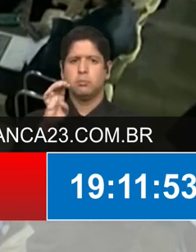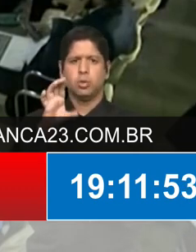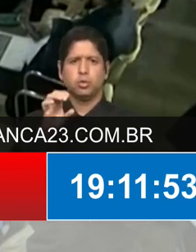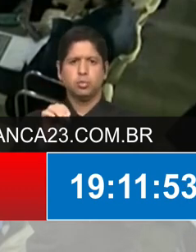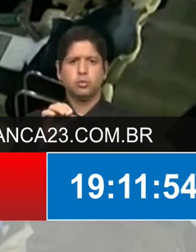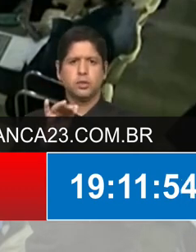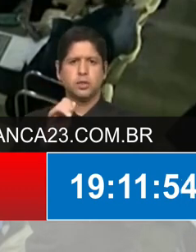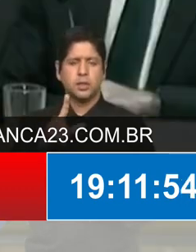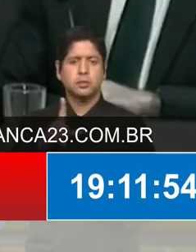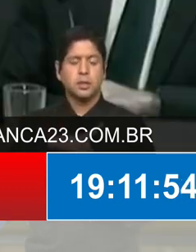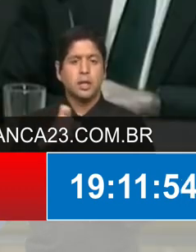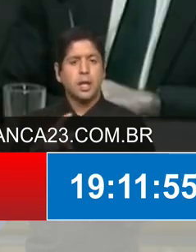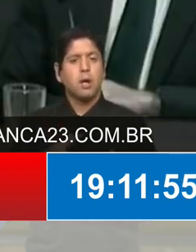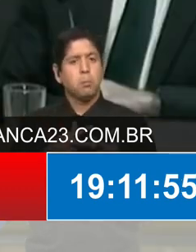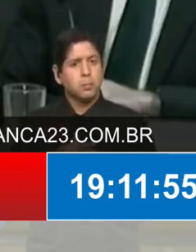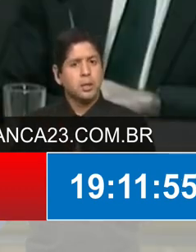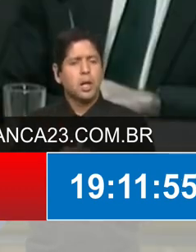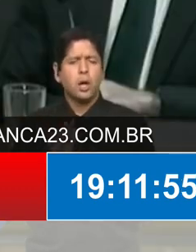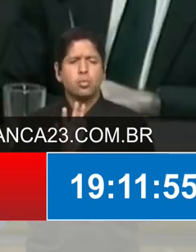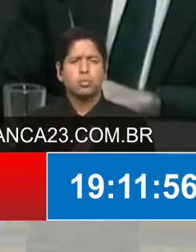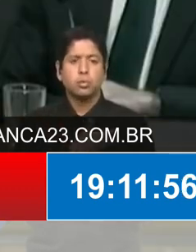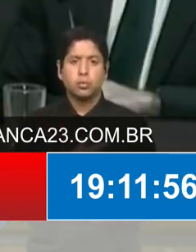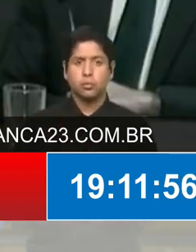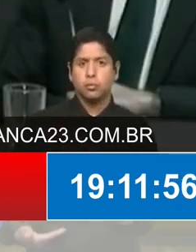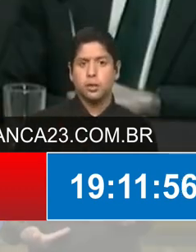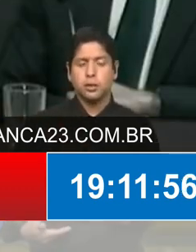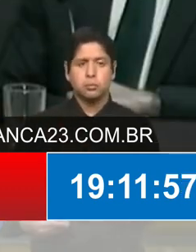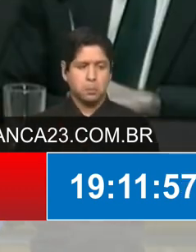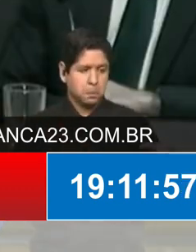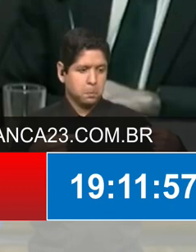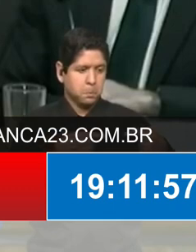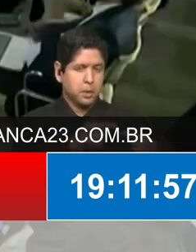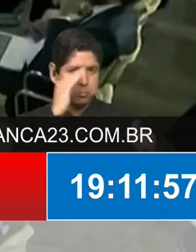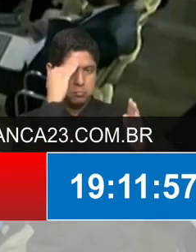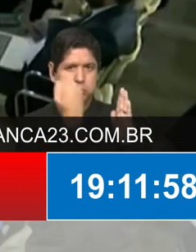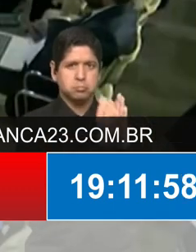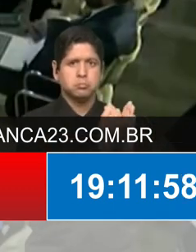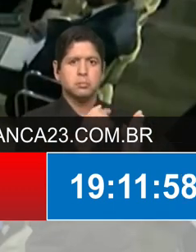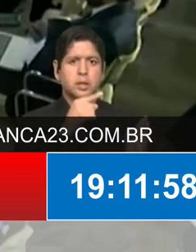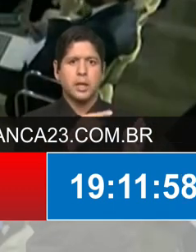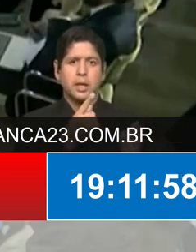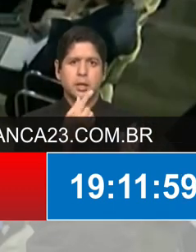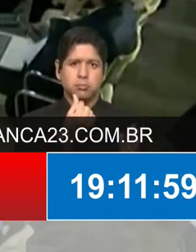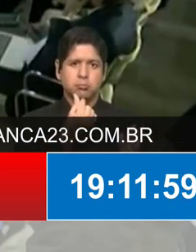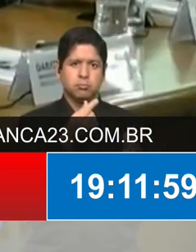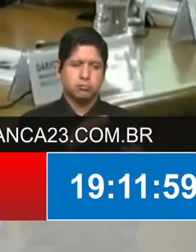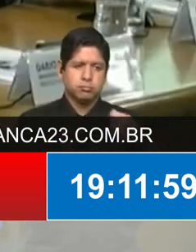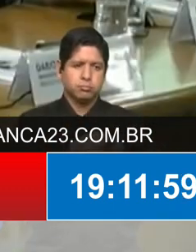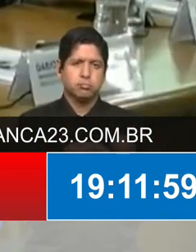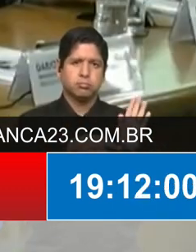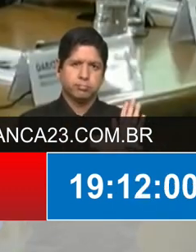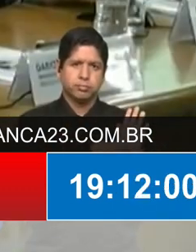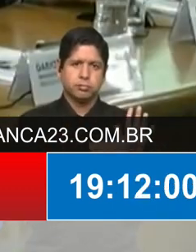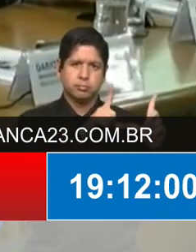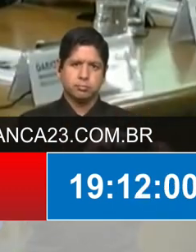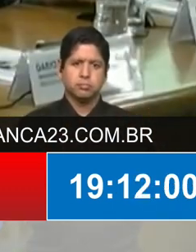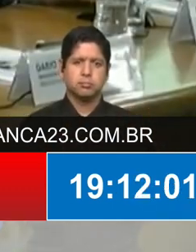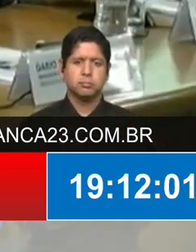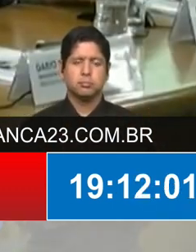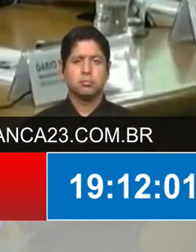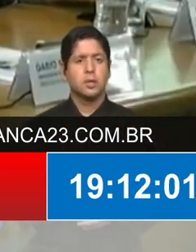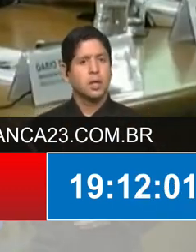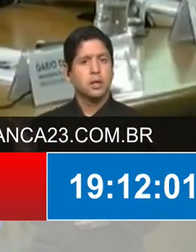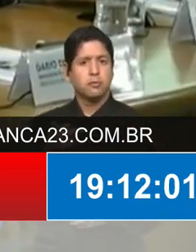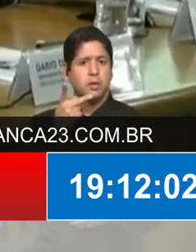dos mecanismos para ajudar o governo a cumprir a meta de zerar o déficit fiscal. O arcabouço,